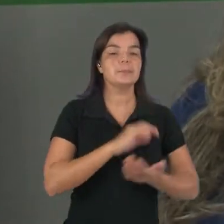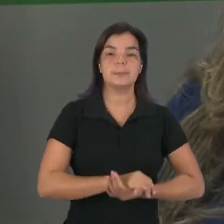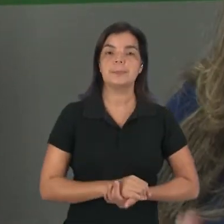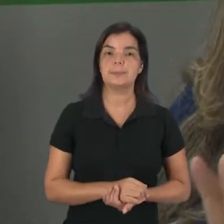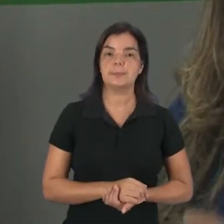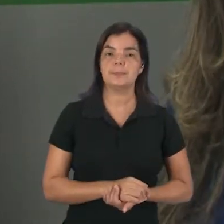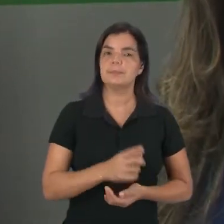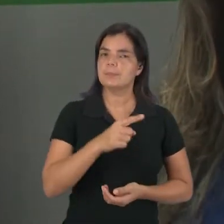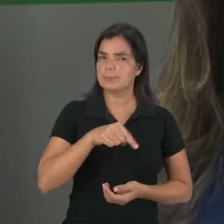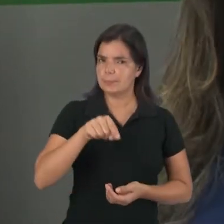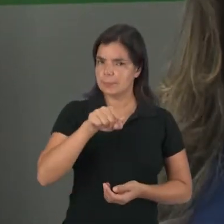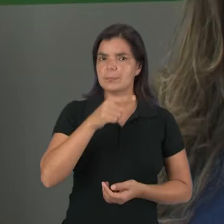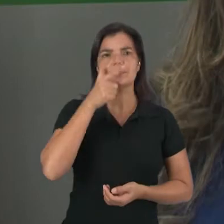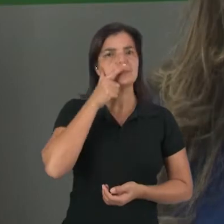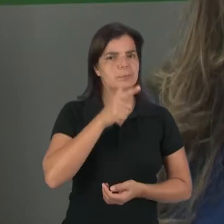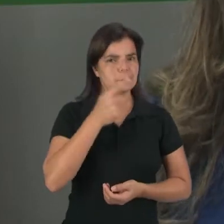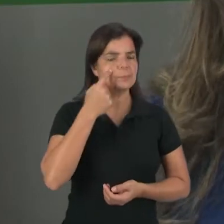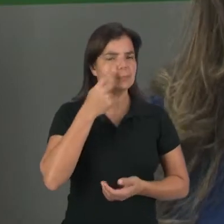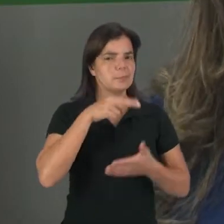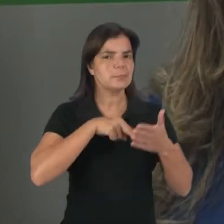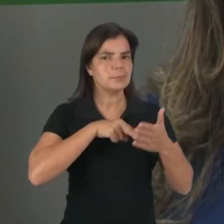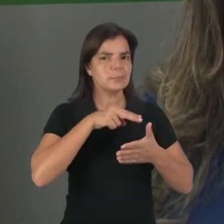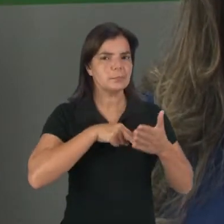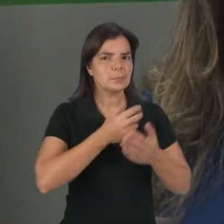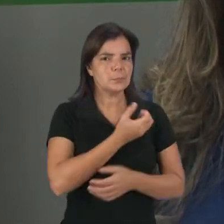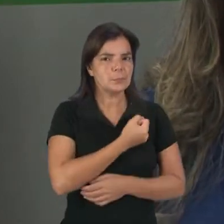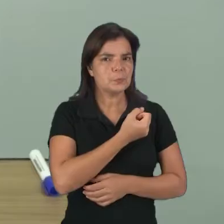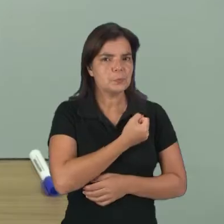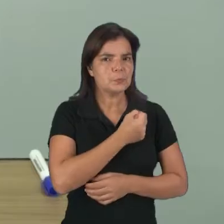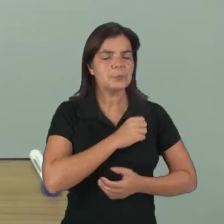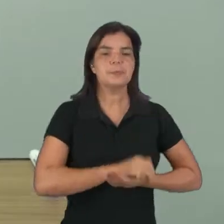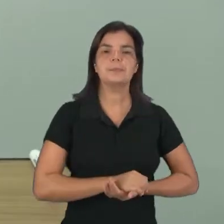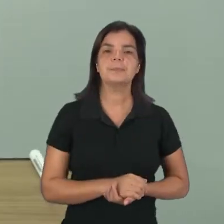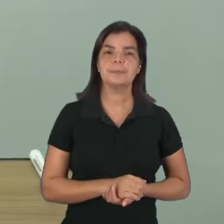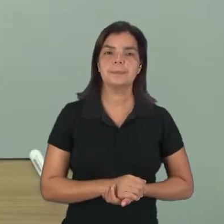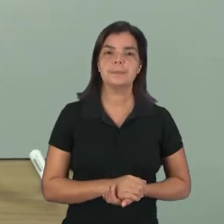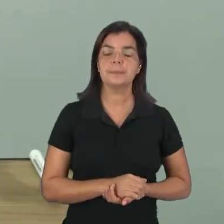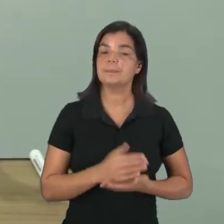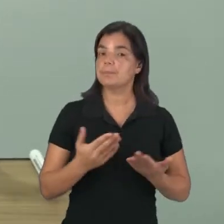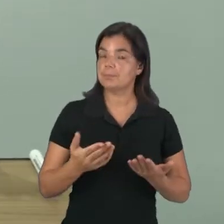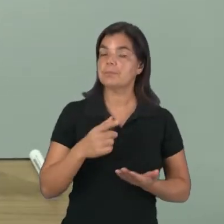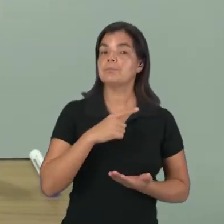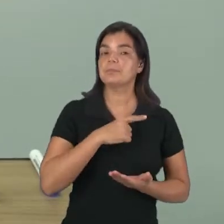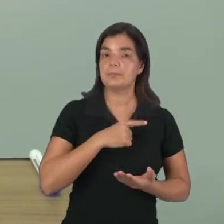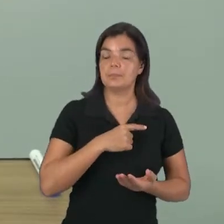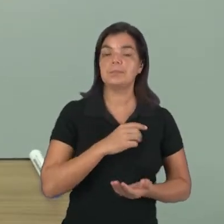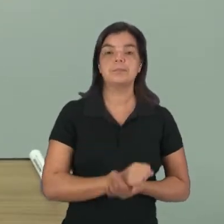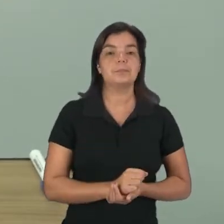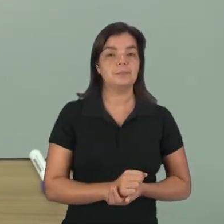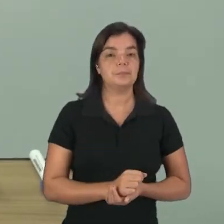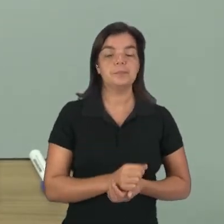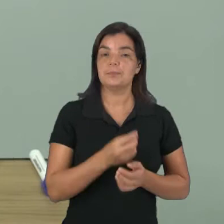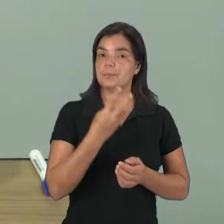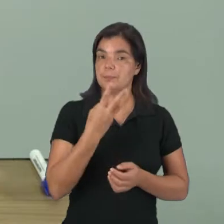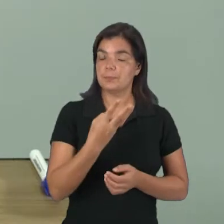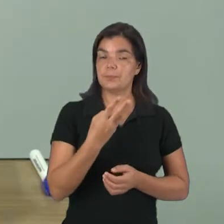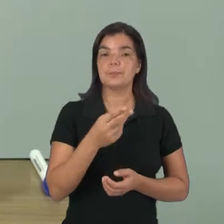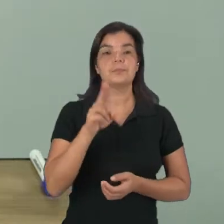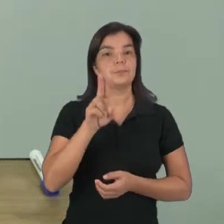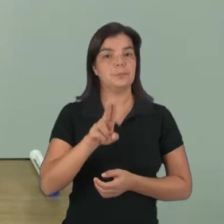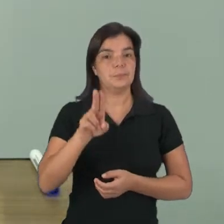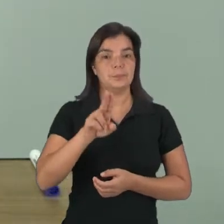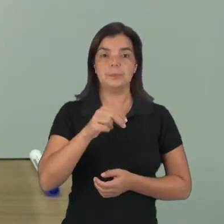aqui. Você conseguiria ler este número? E aí? Temos aqui as 3 ordens novamente,